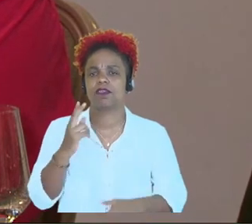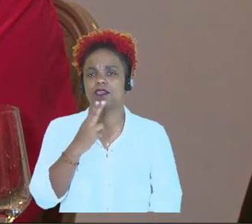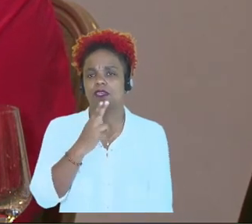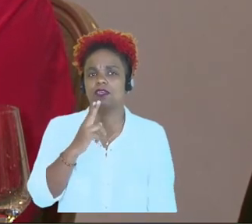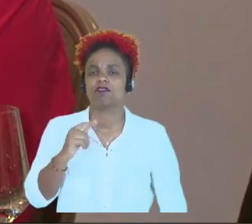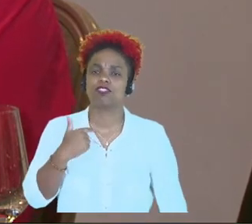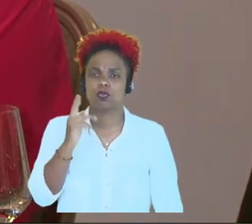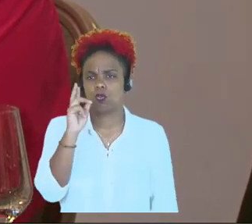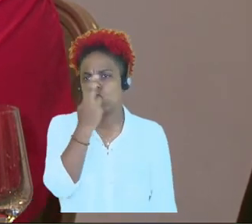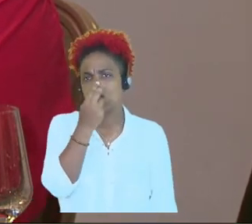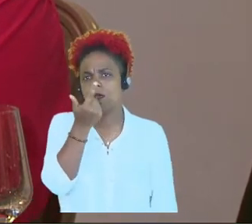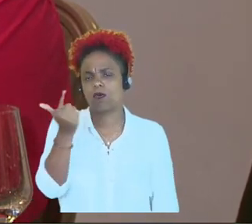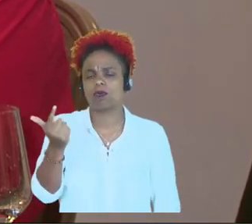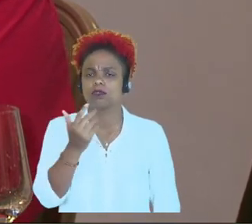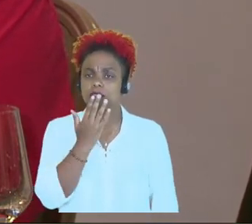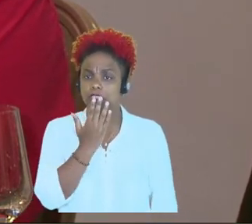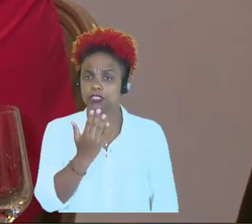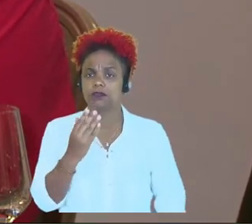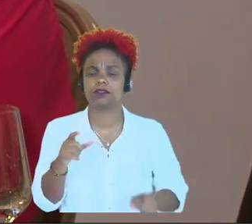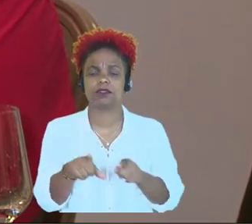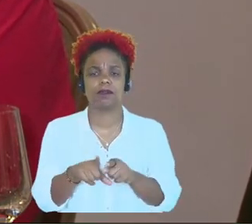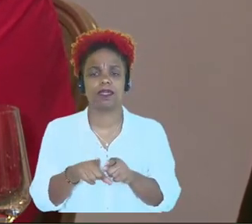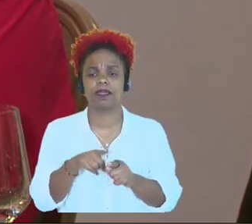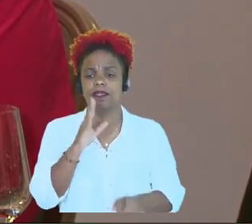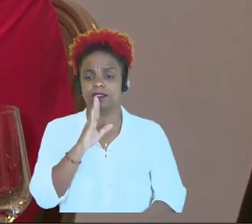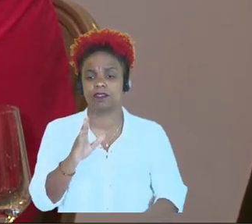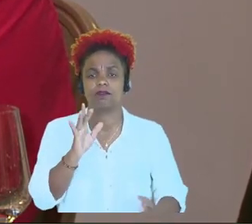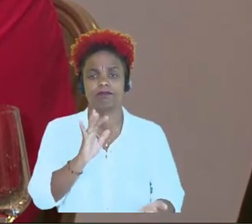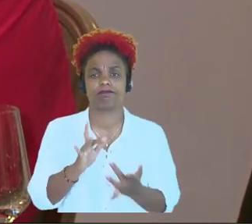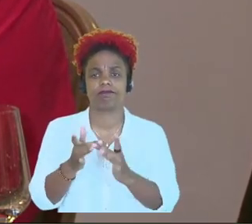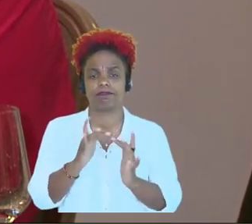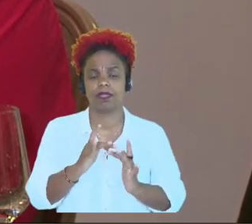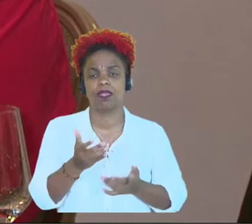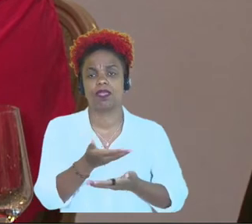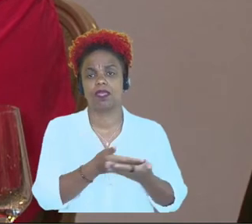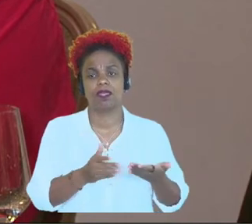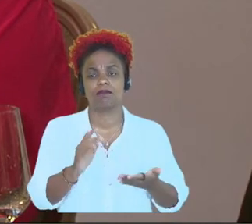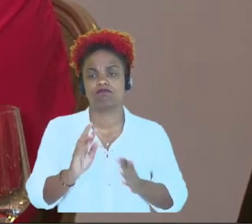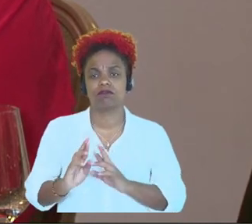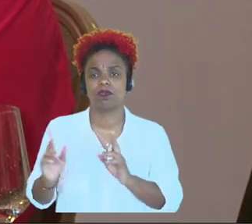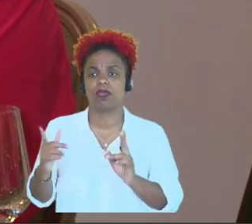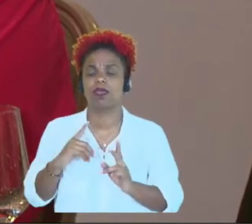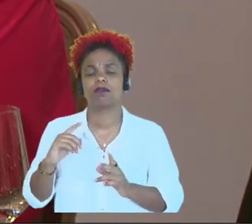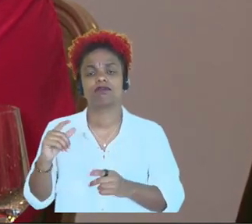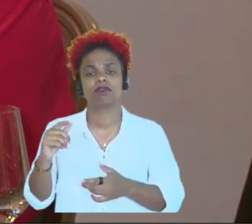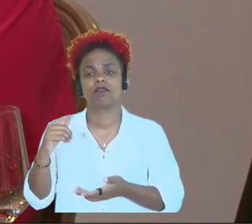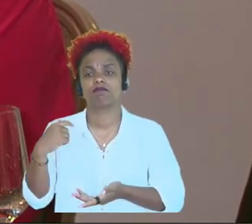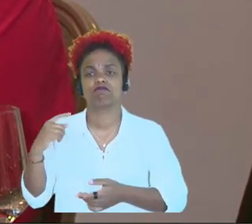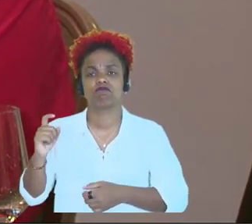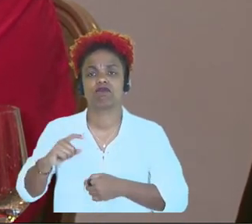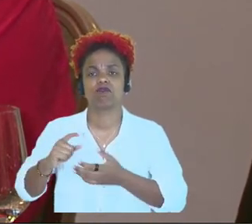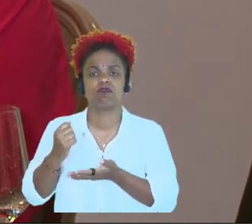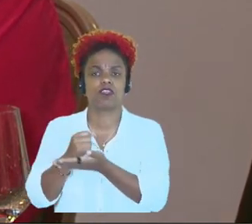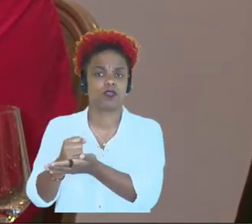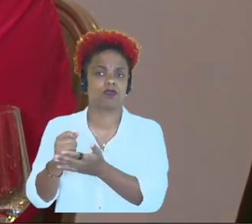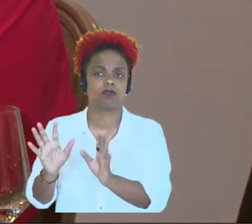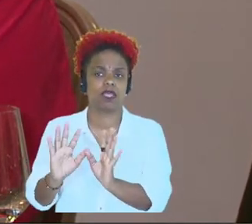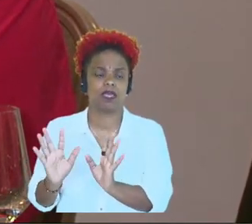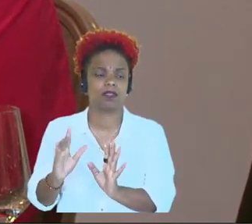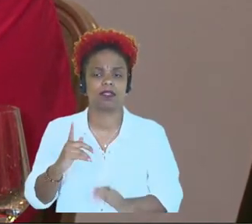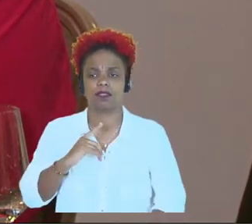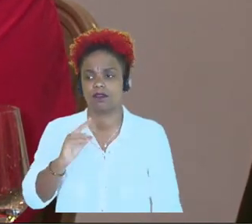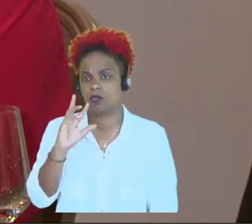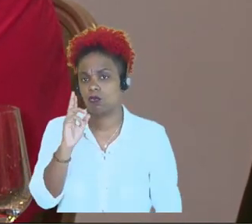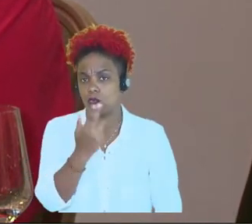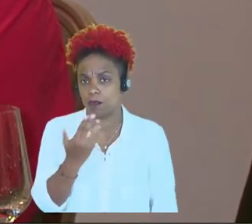relação direta com o consumidor e nenhuma relação com o aplicativo que faz essa intermediação. Recentemente